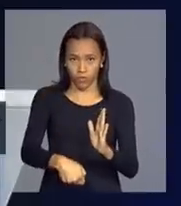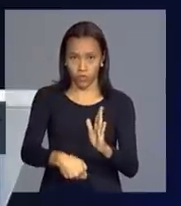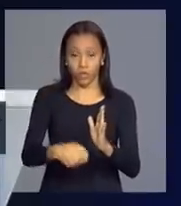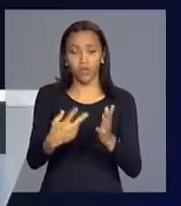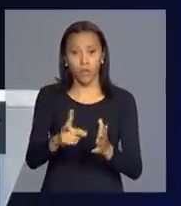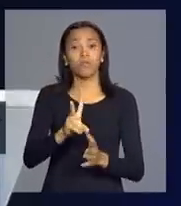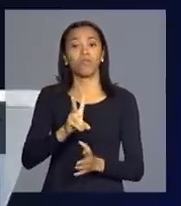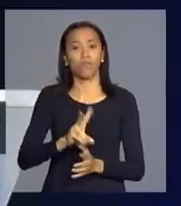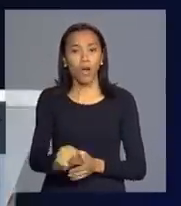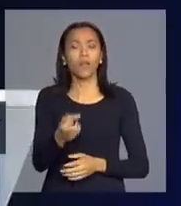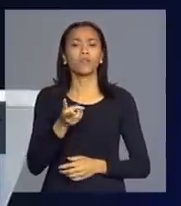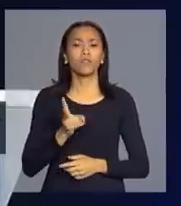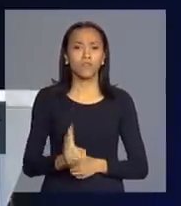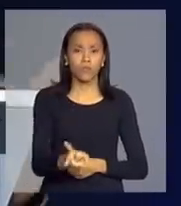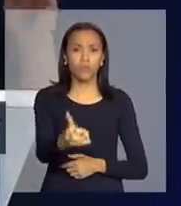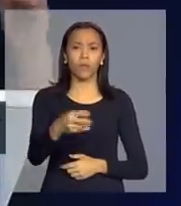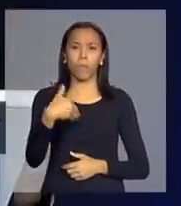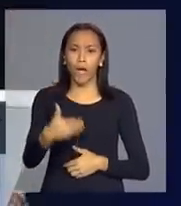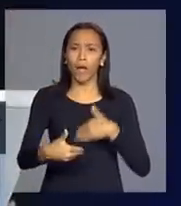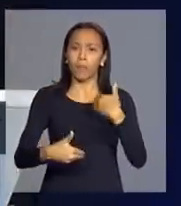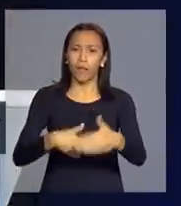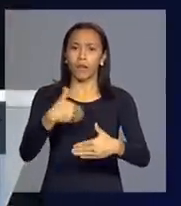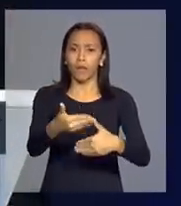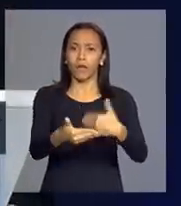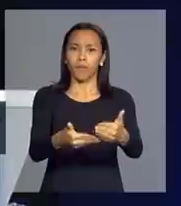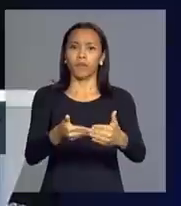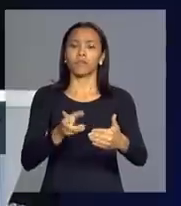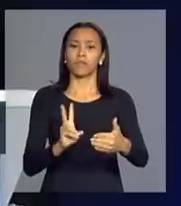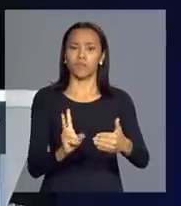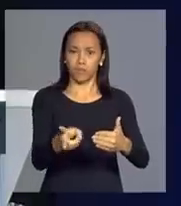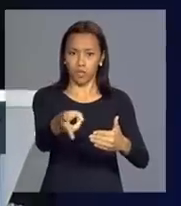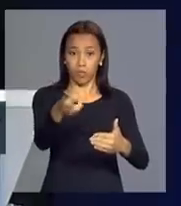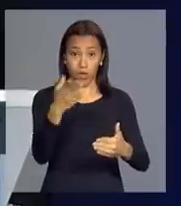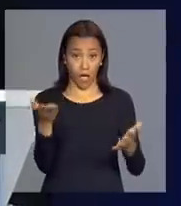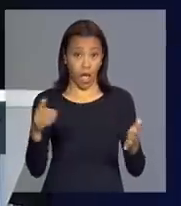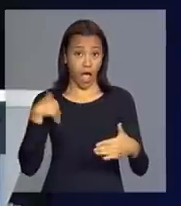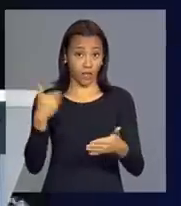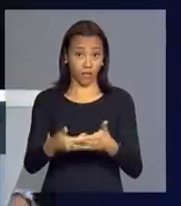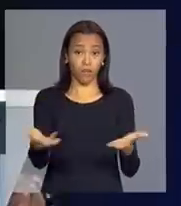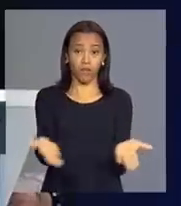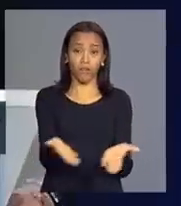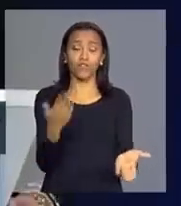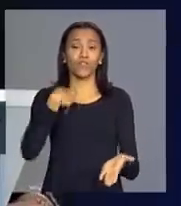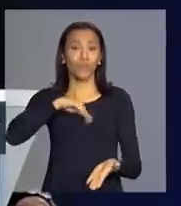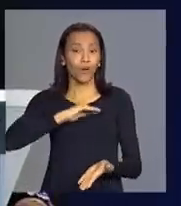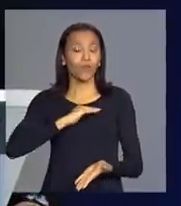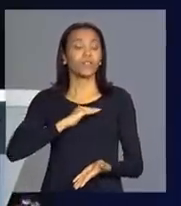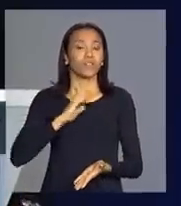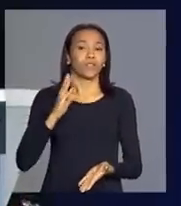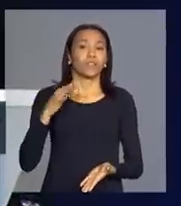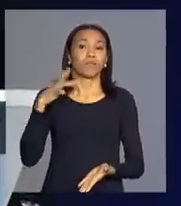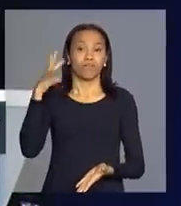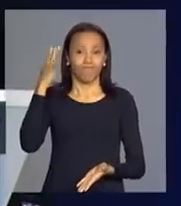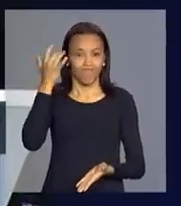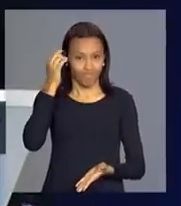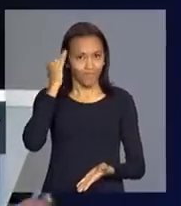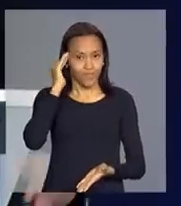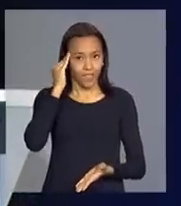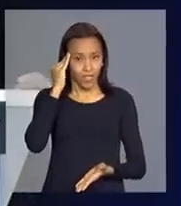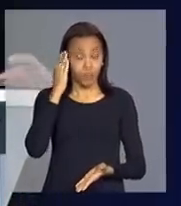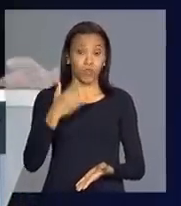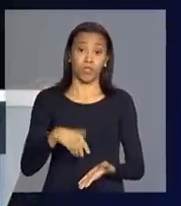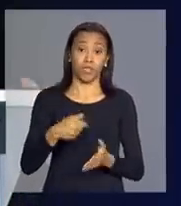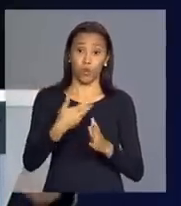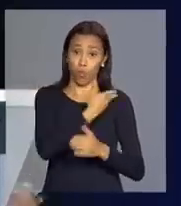vamos reduzir sistematicamente, até porque hoje nós consideramos que o governo dá o mesmo tratamento